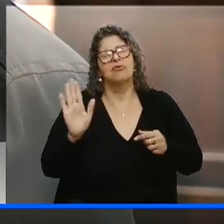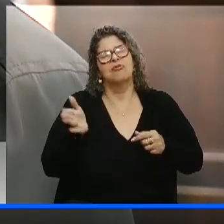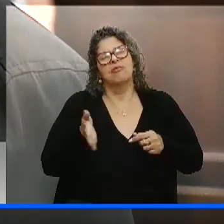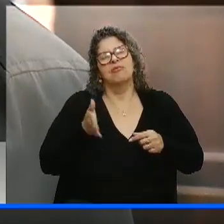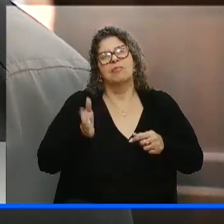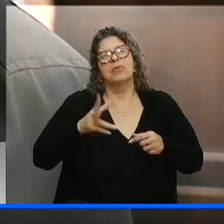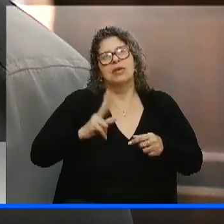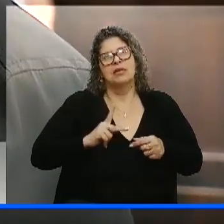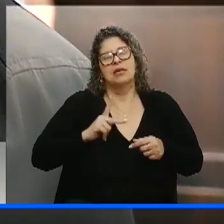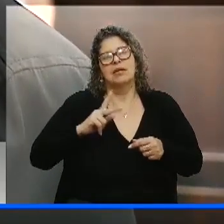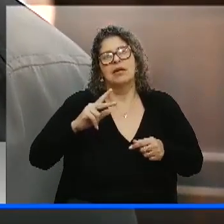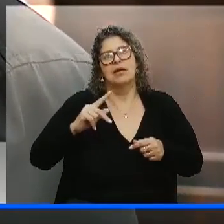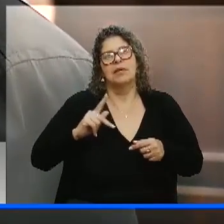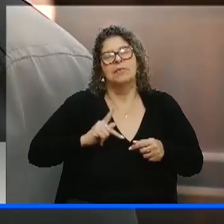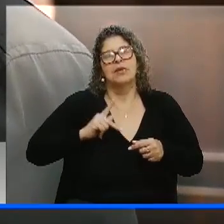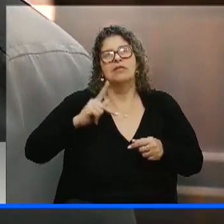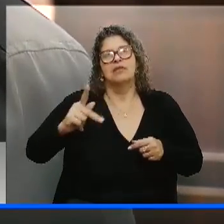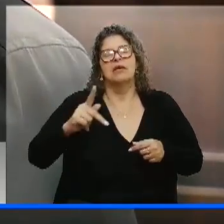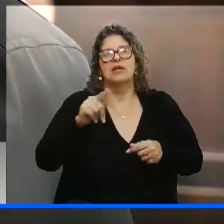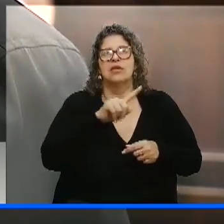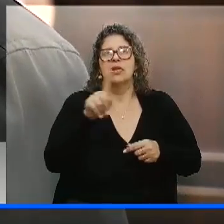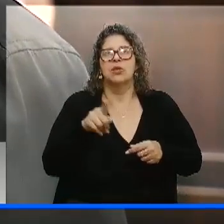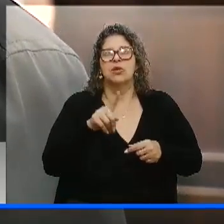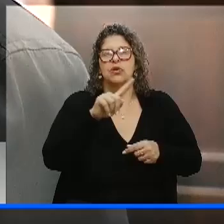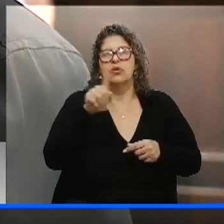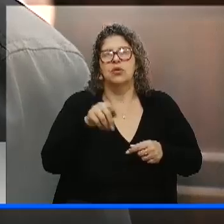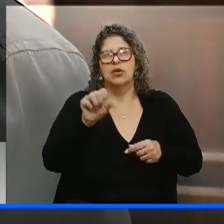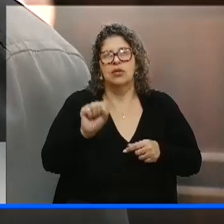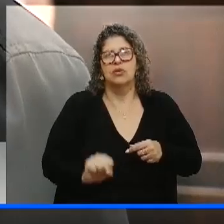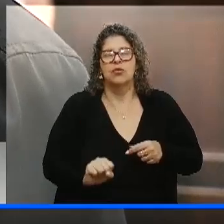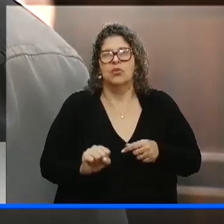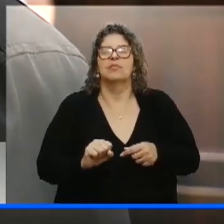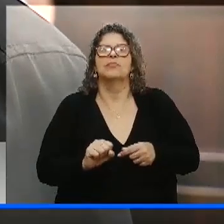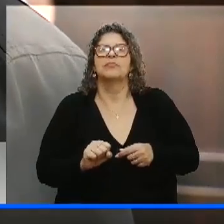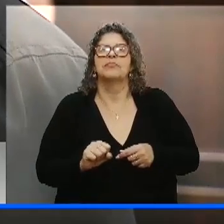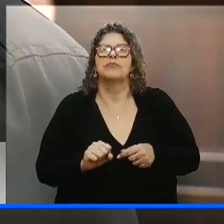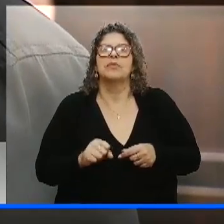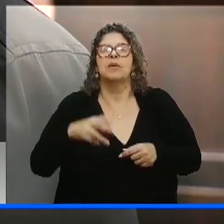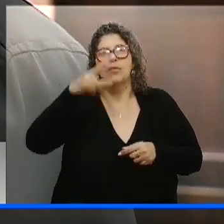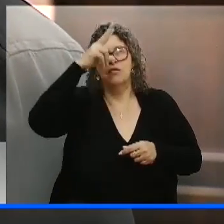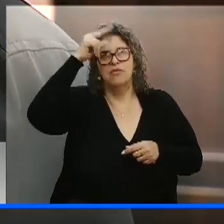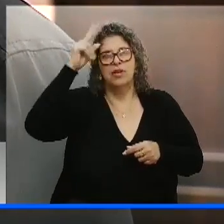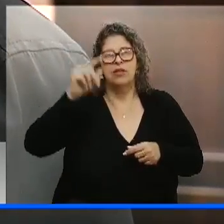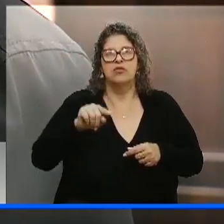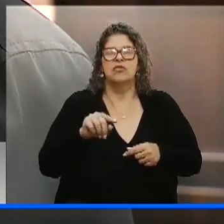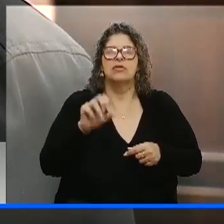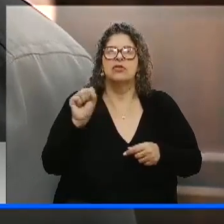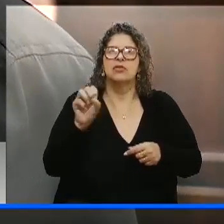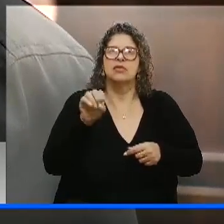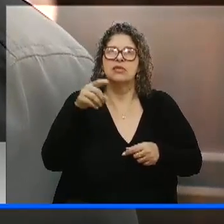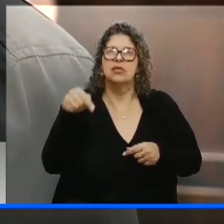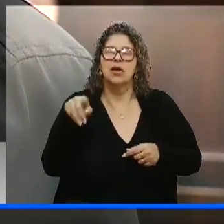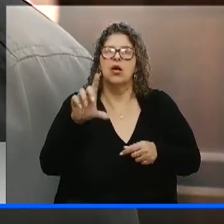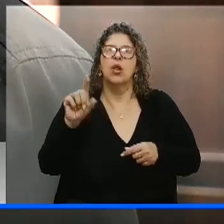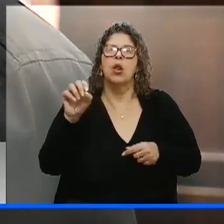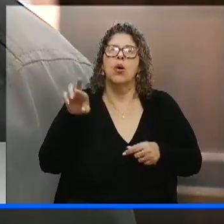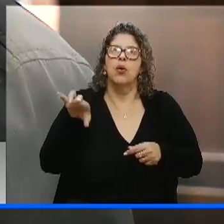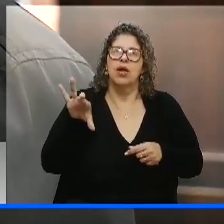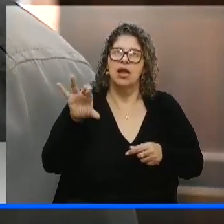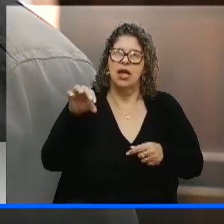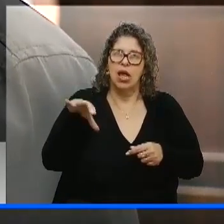sul no ano de 2009 quando era prefeito de são lourenço tive a oportunidade de ser o primeiro prefeito pt